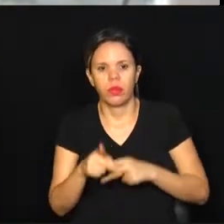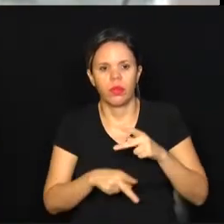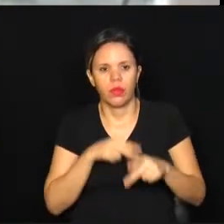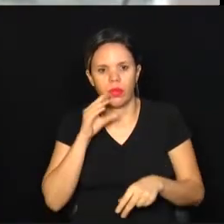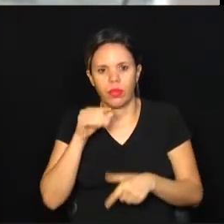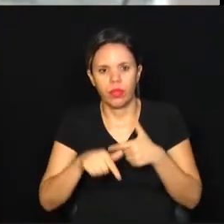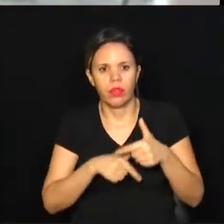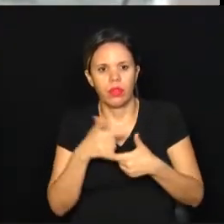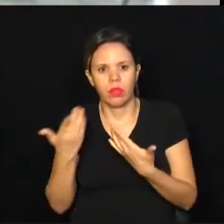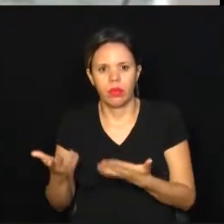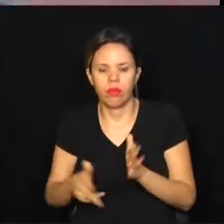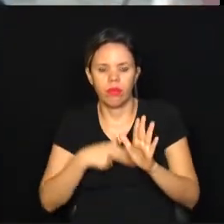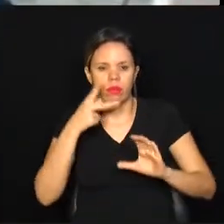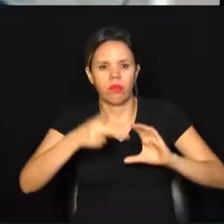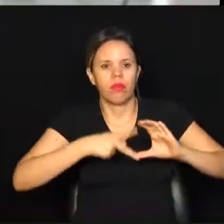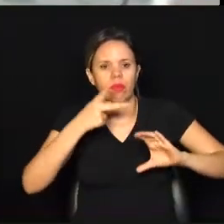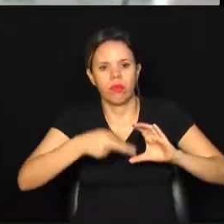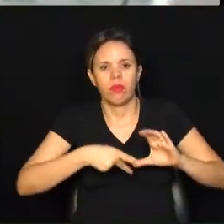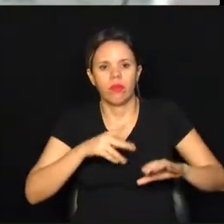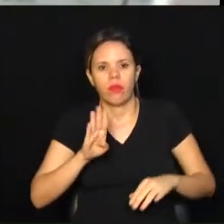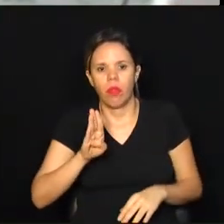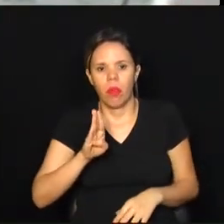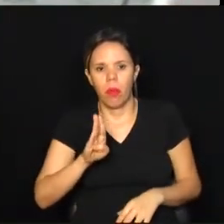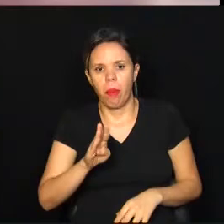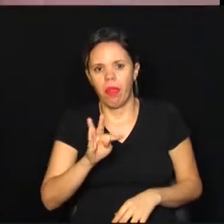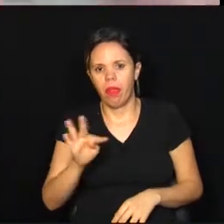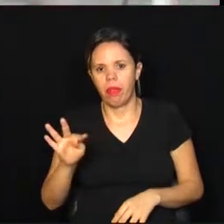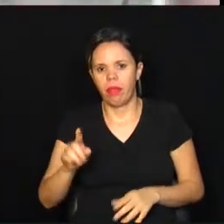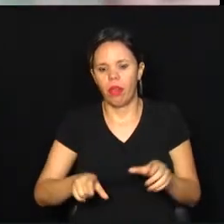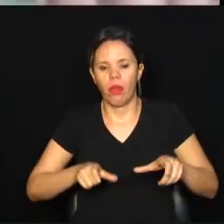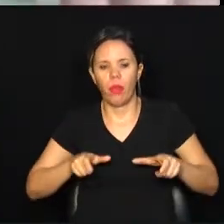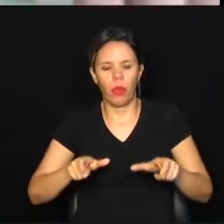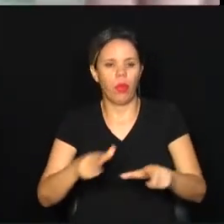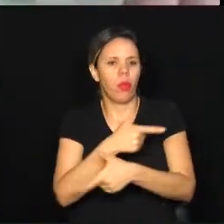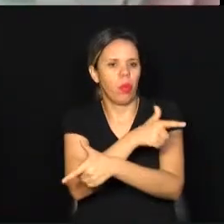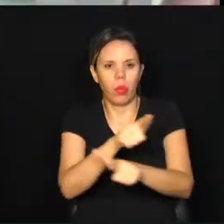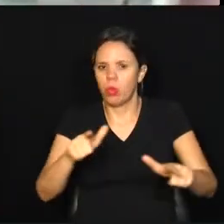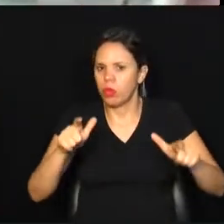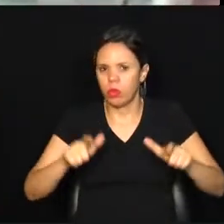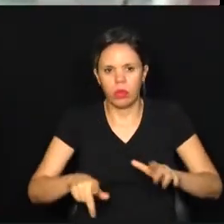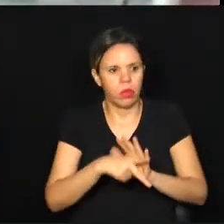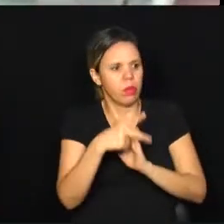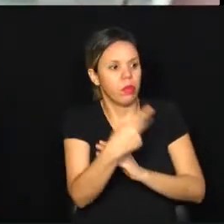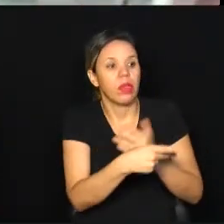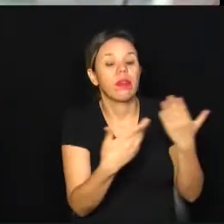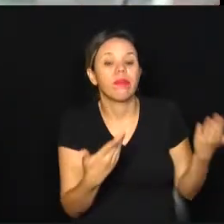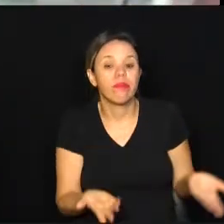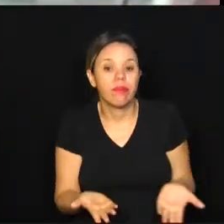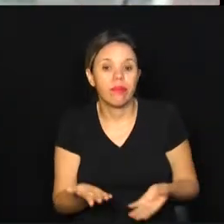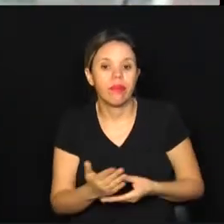da Pirelli. Passou o BRT, não sobrou espaço para eles.